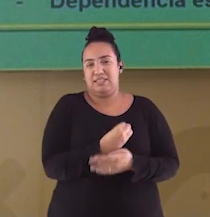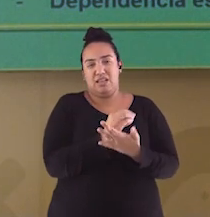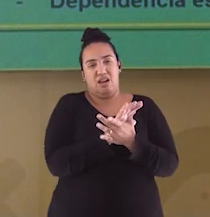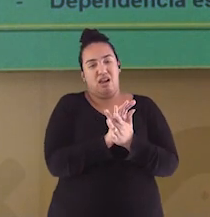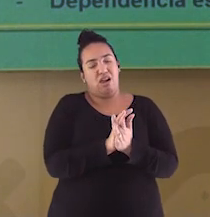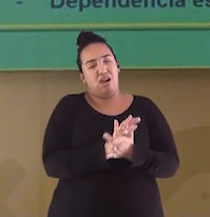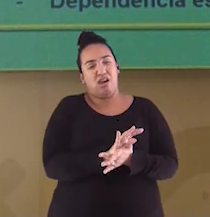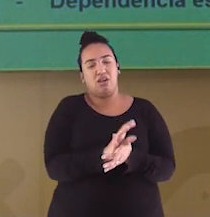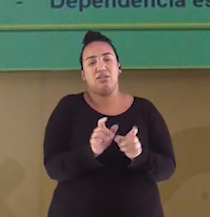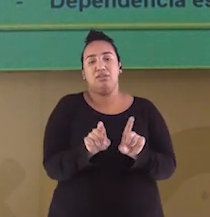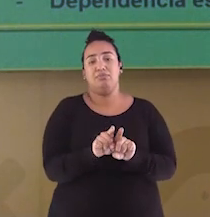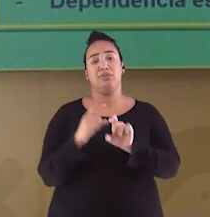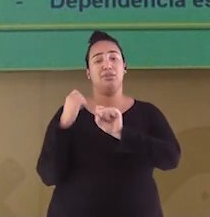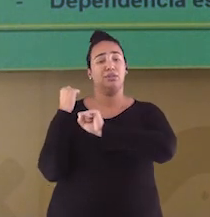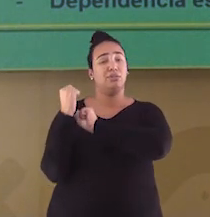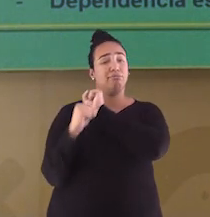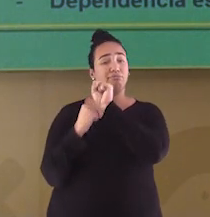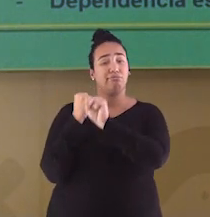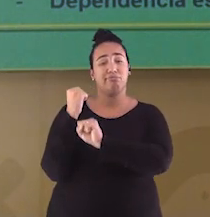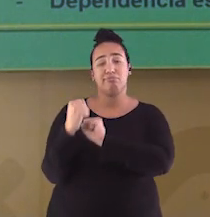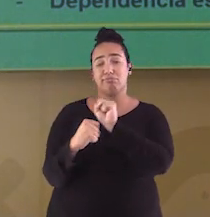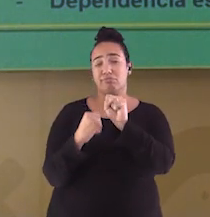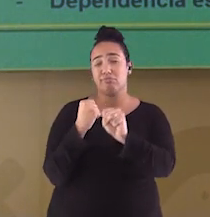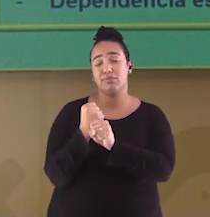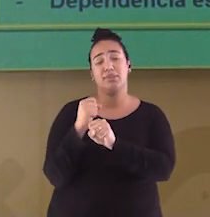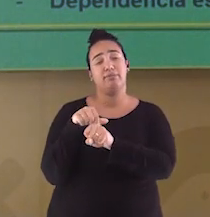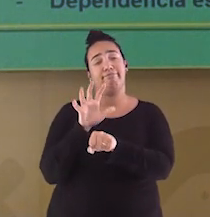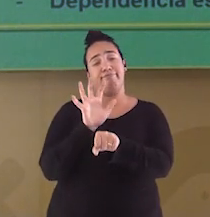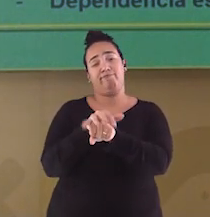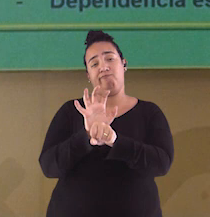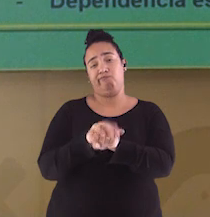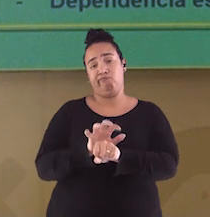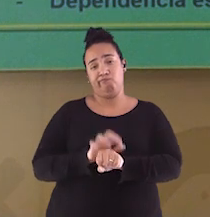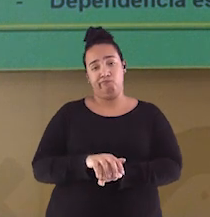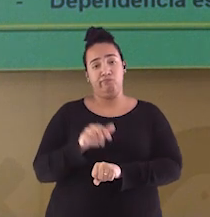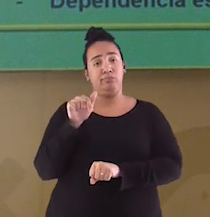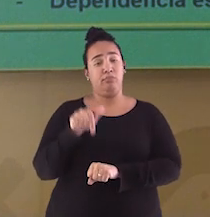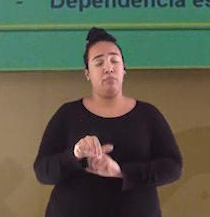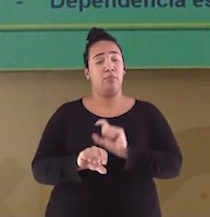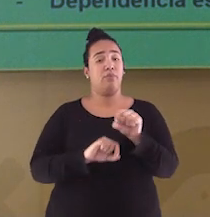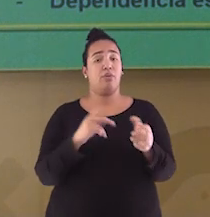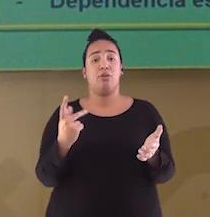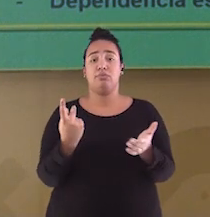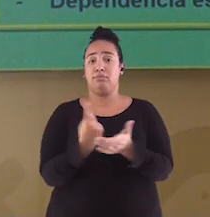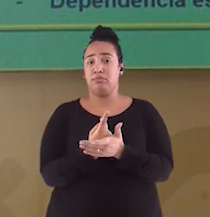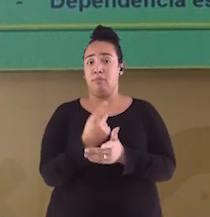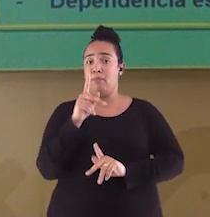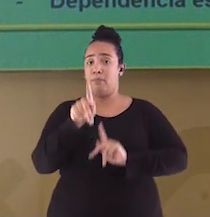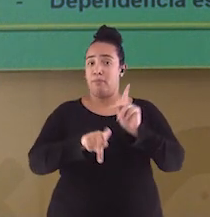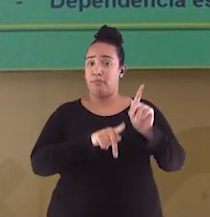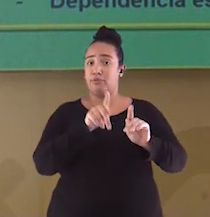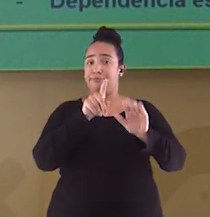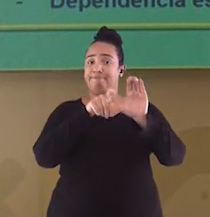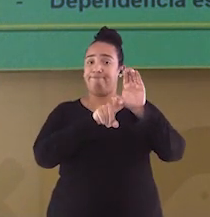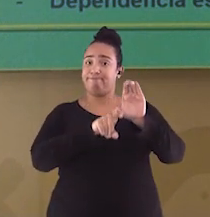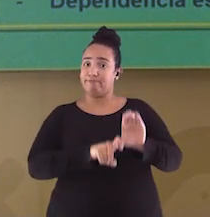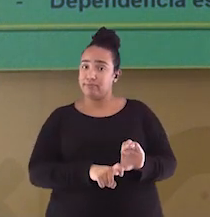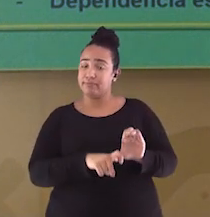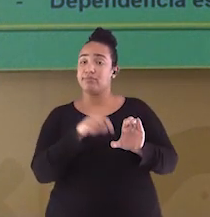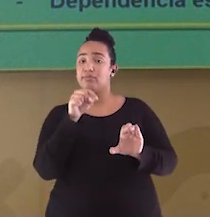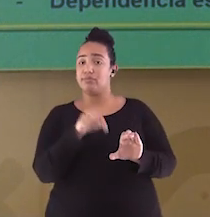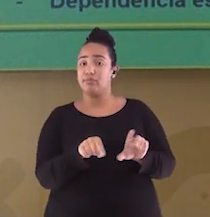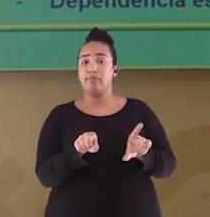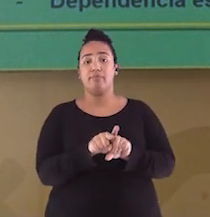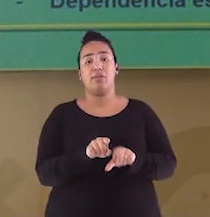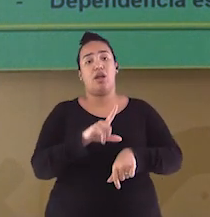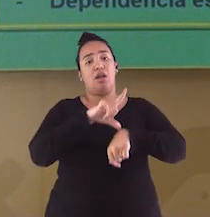além de muitas décadas sendo colônias estrangeiras que geraram grande dependência e atraso do processo